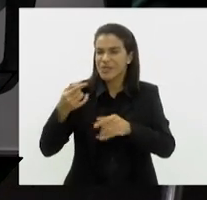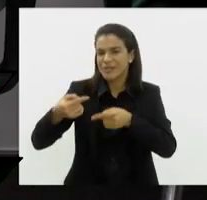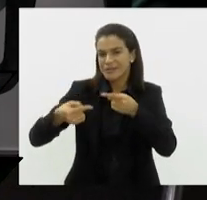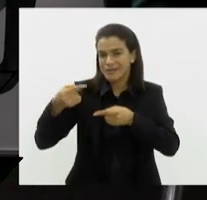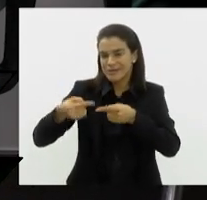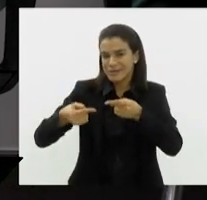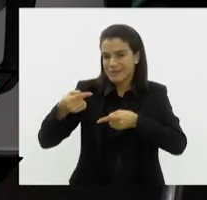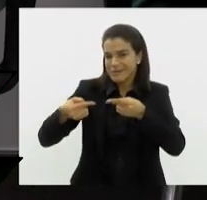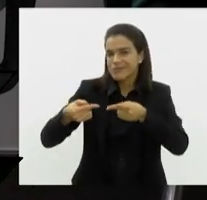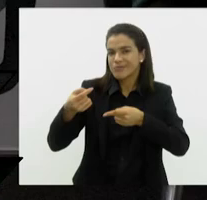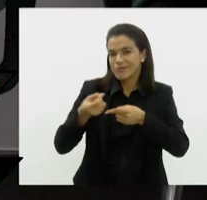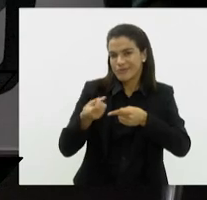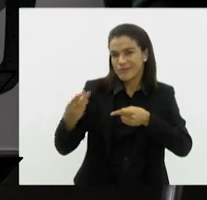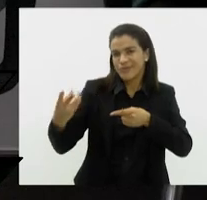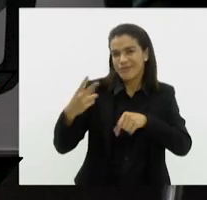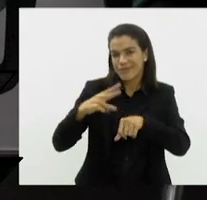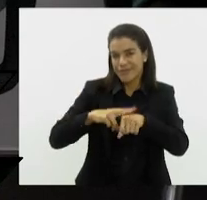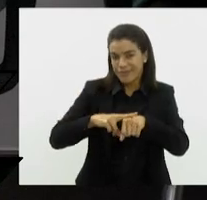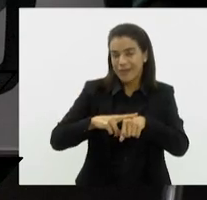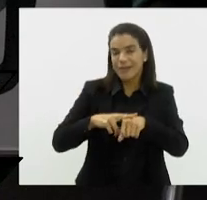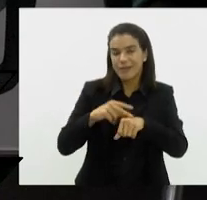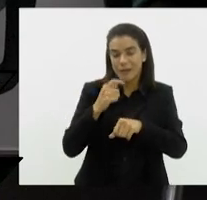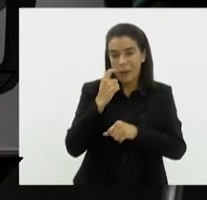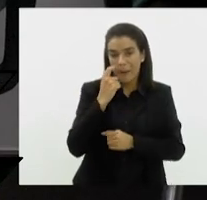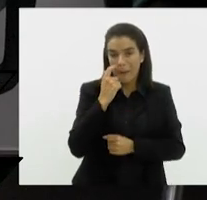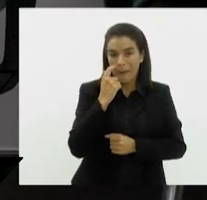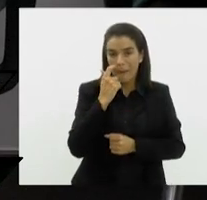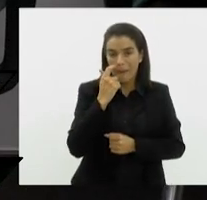muito isso aqui,